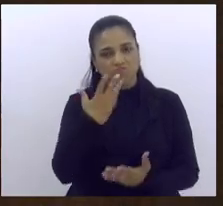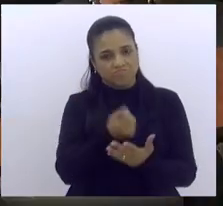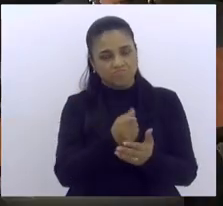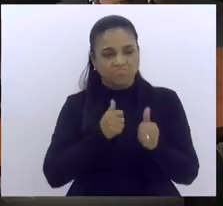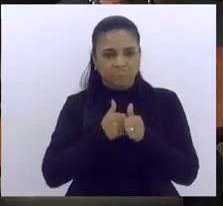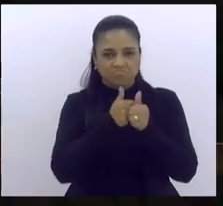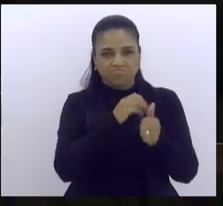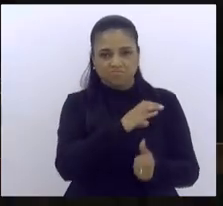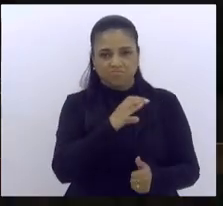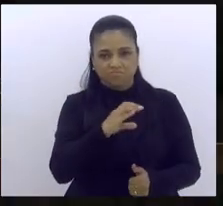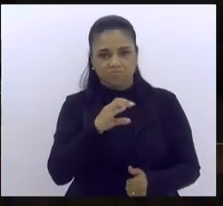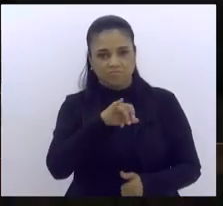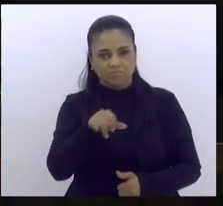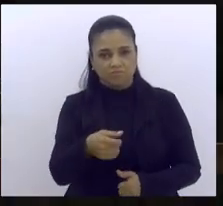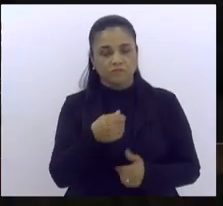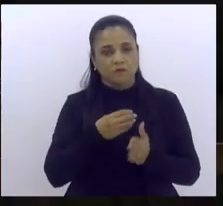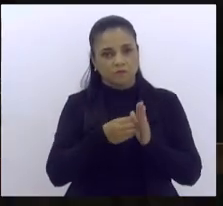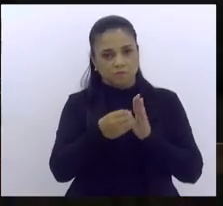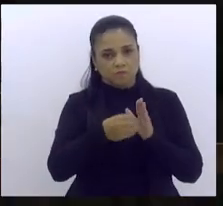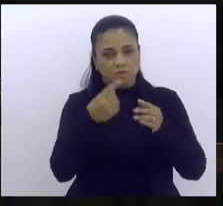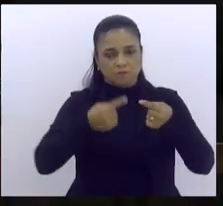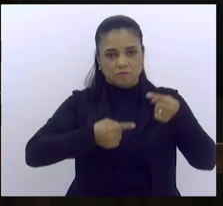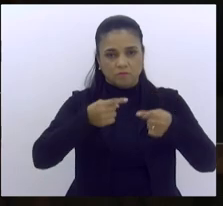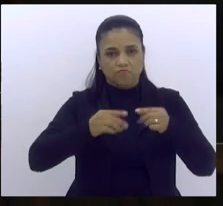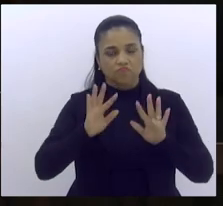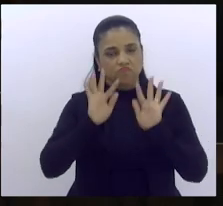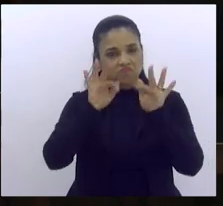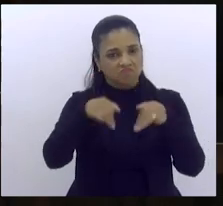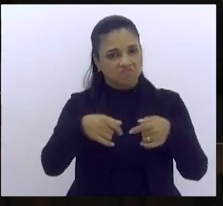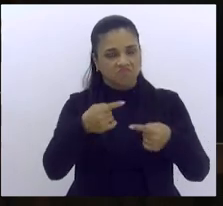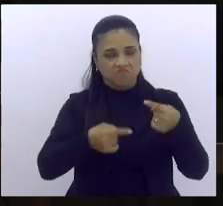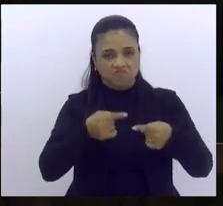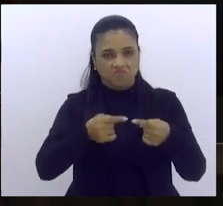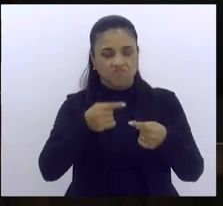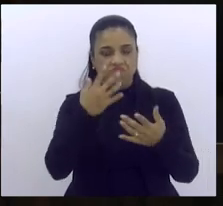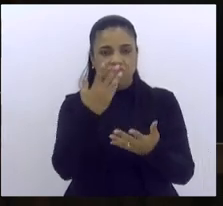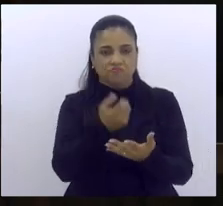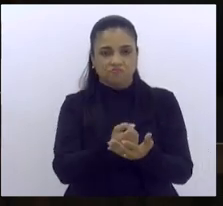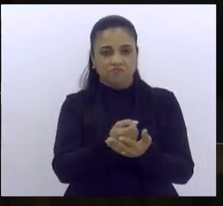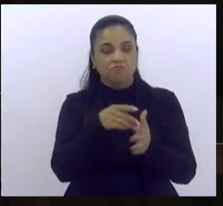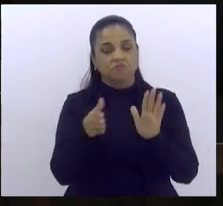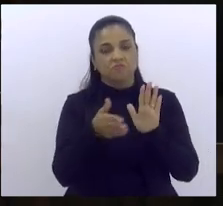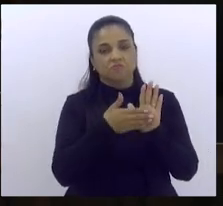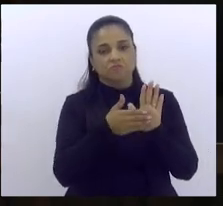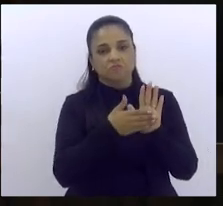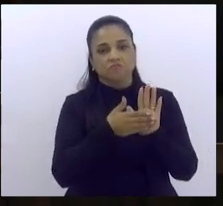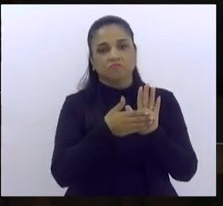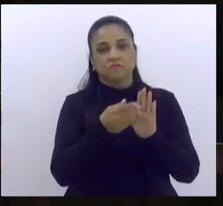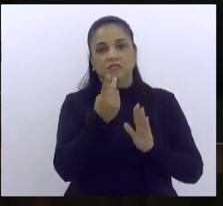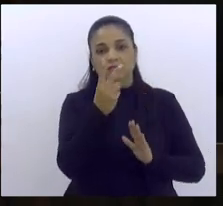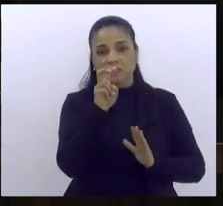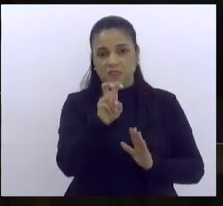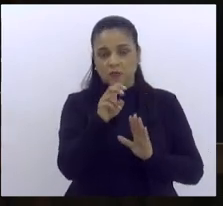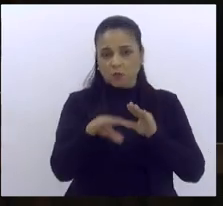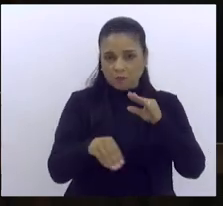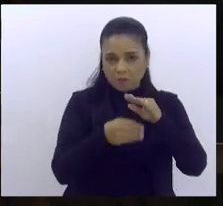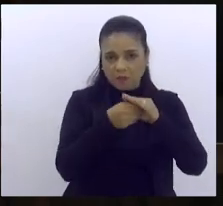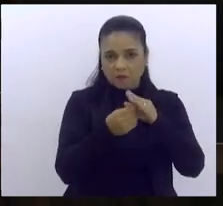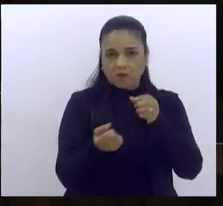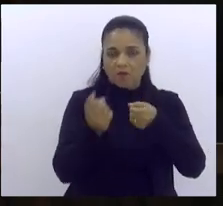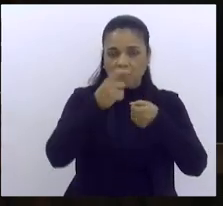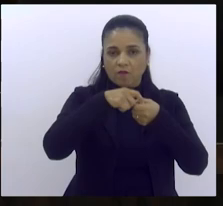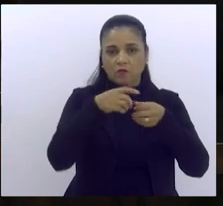Muito obrigado. Com os pareceres emitidos em discussão, não havendo quem queira discutir, encerrada a discussão, a presente proposta recebeu 5 emendas